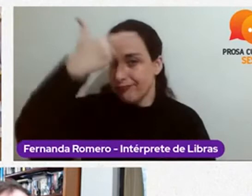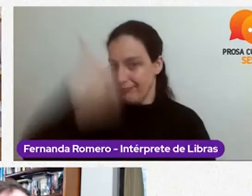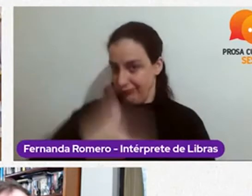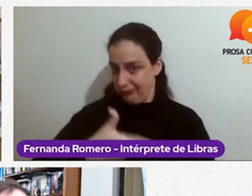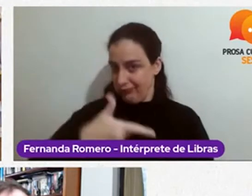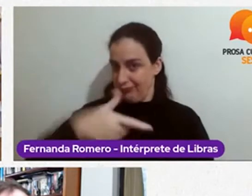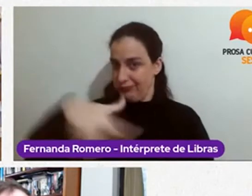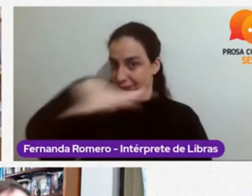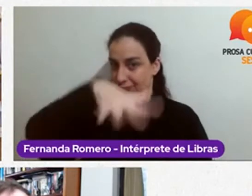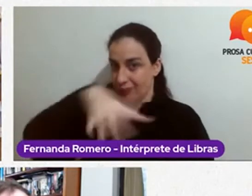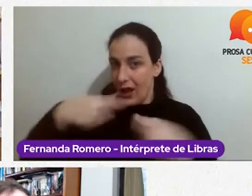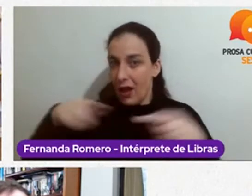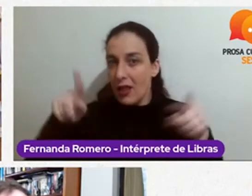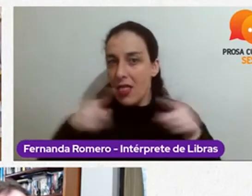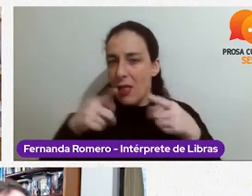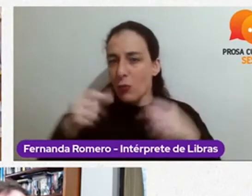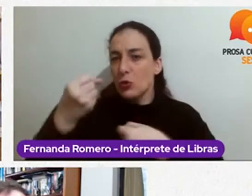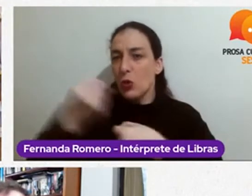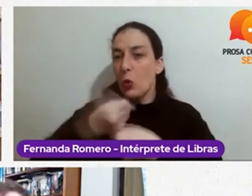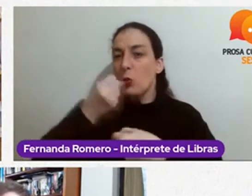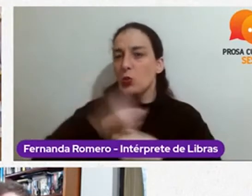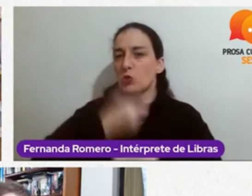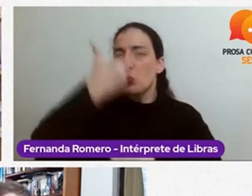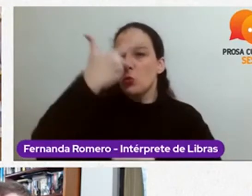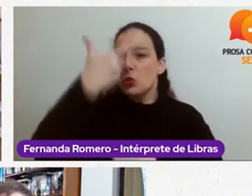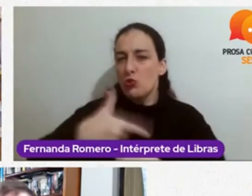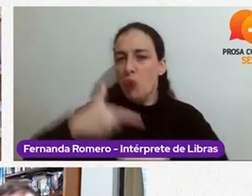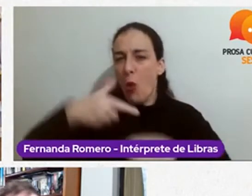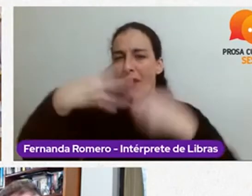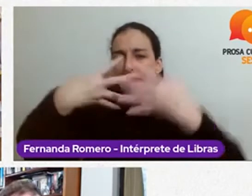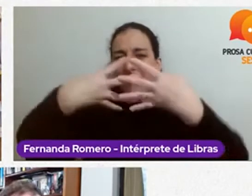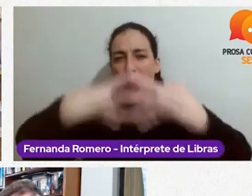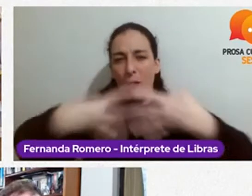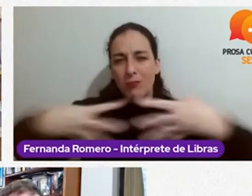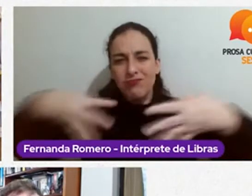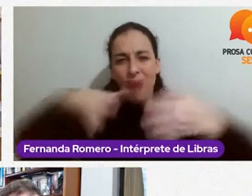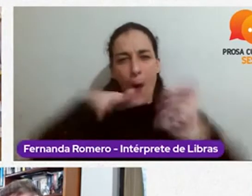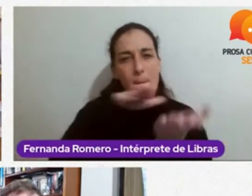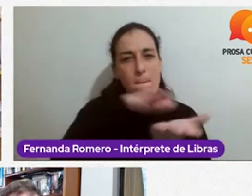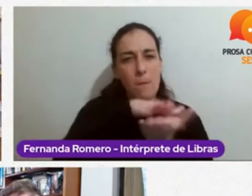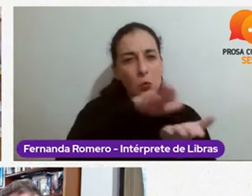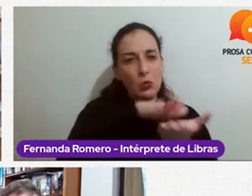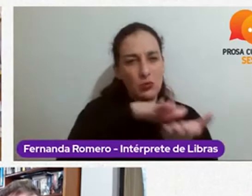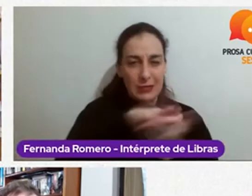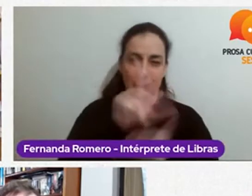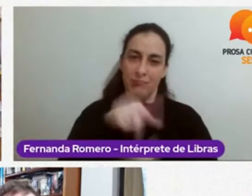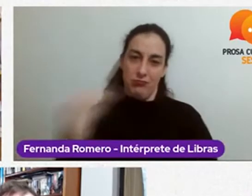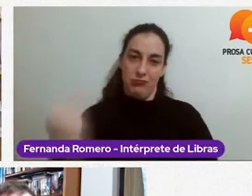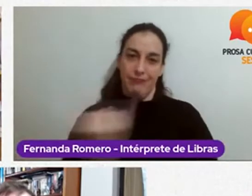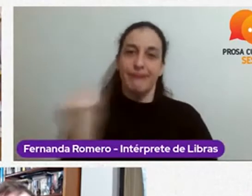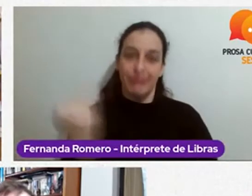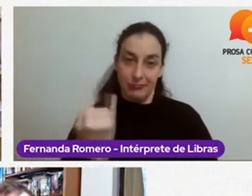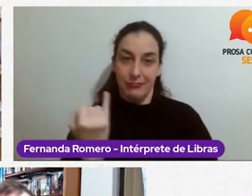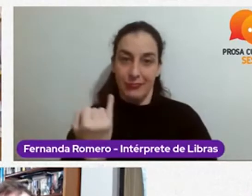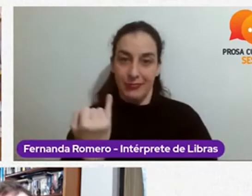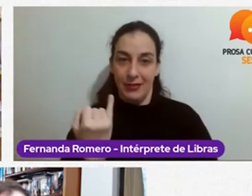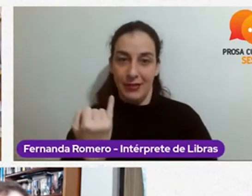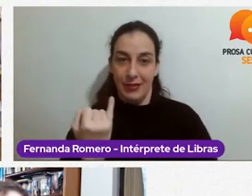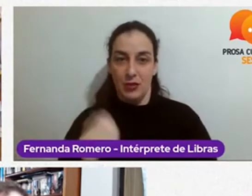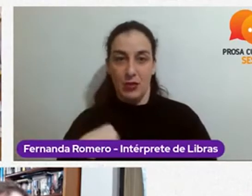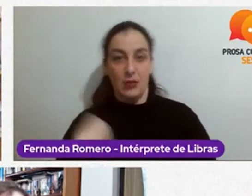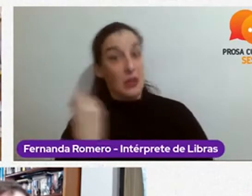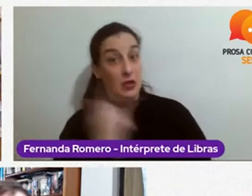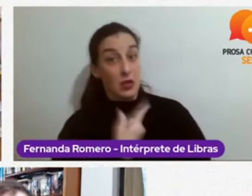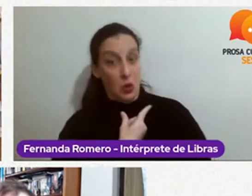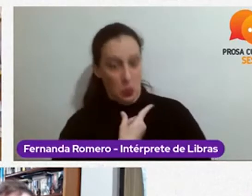música, reconstruir essa cadeia produtiva, que é uma cadeia tão importante, e a gente